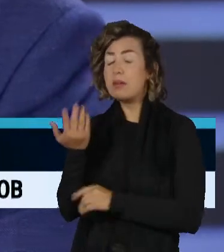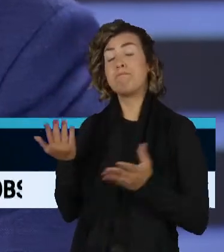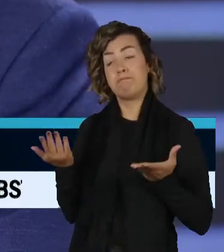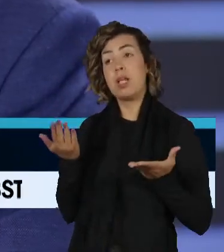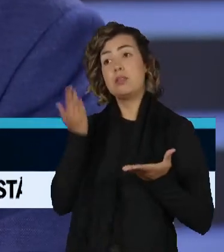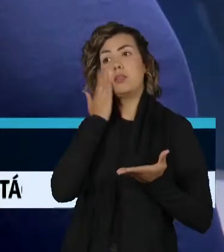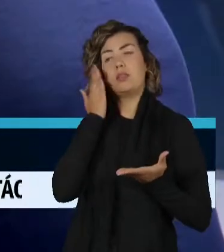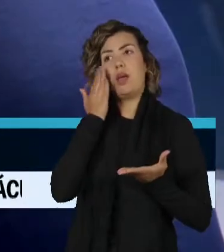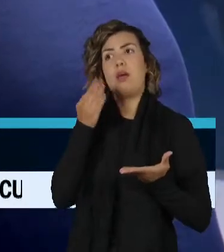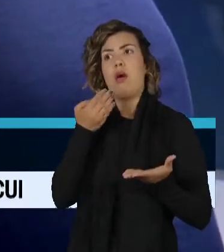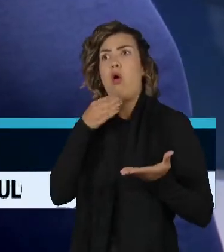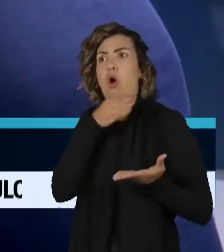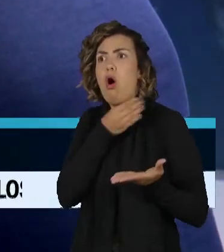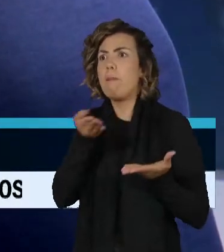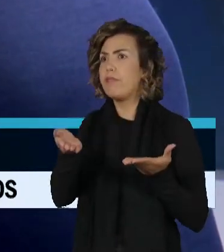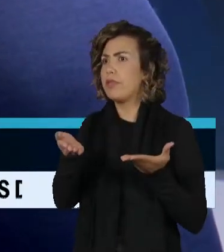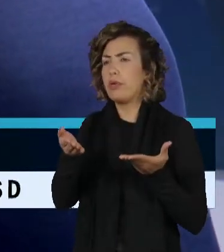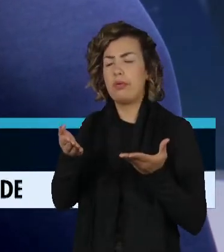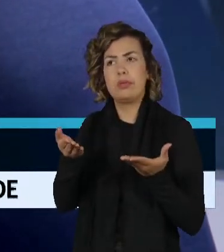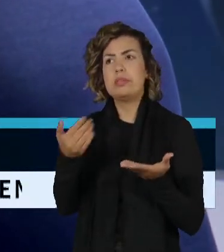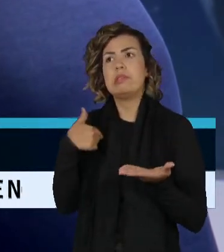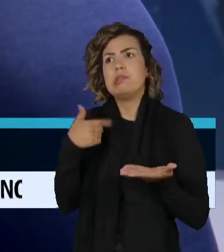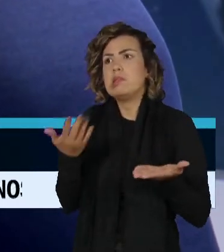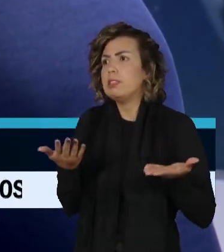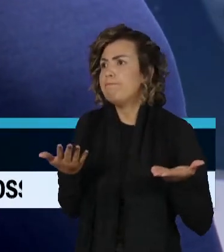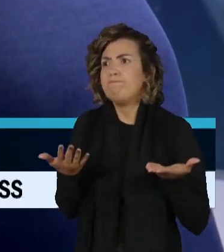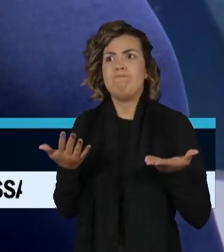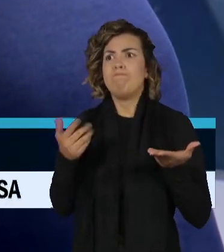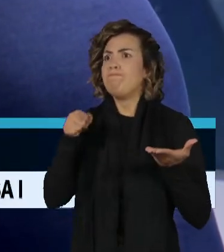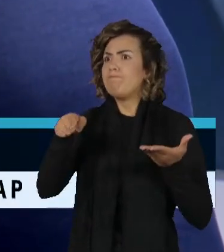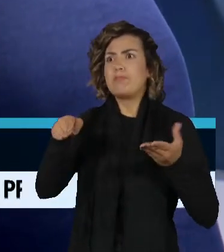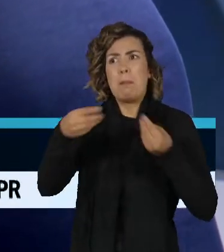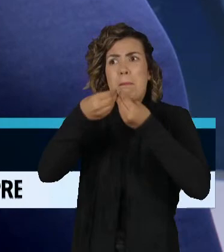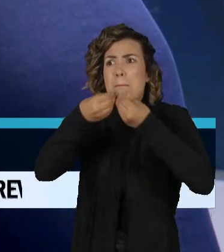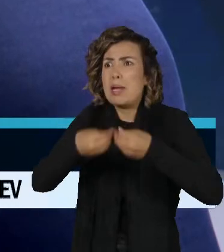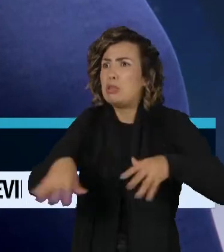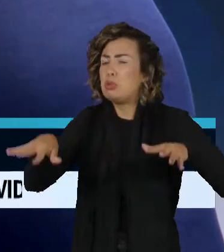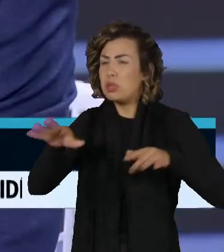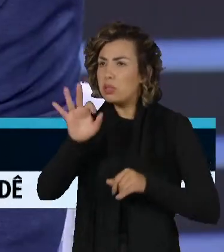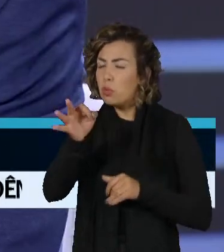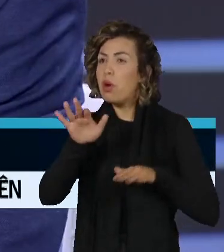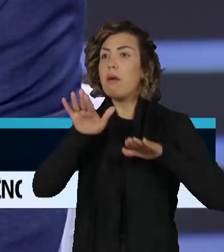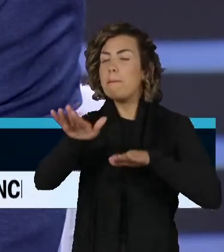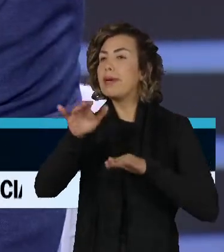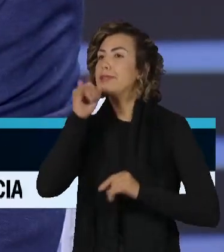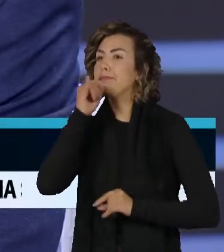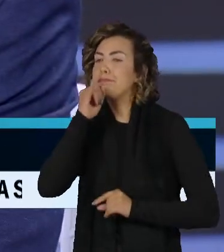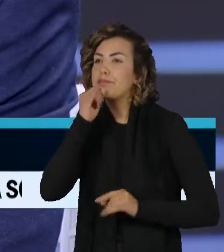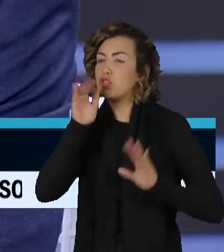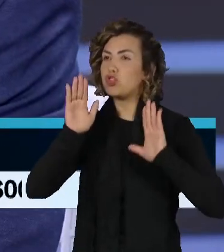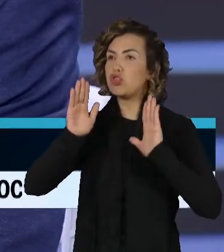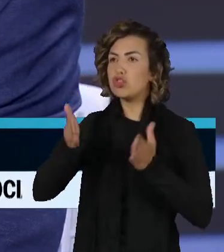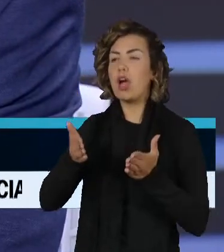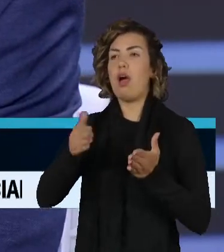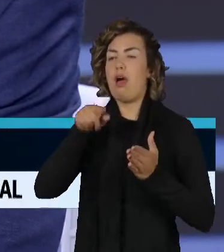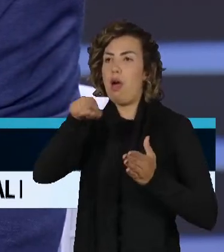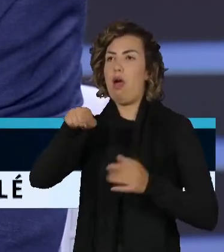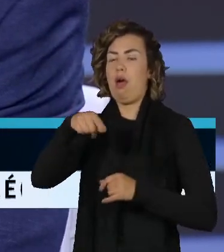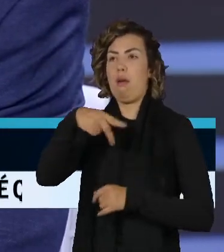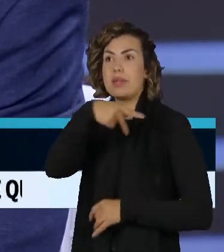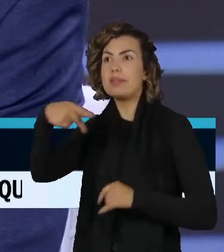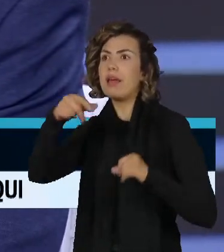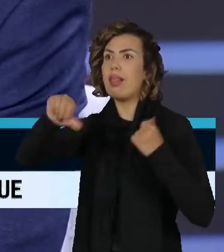é trágico o episódio, mas são manifestações na reforma da Previdência que nós